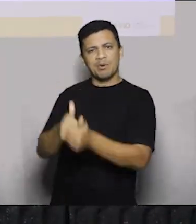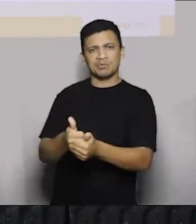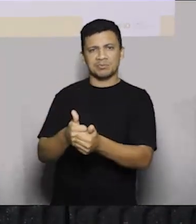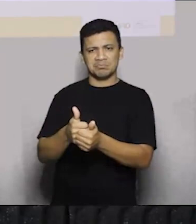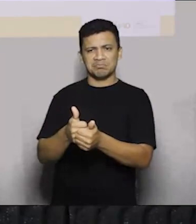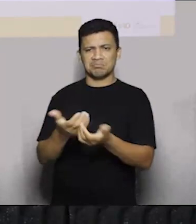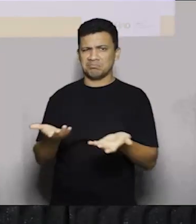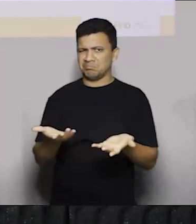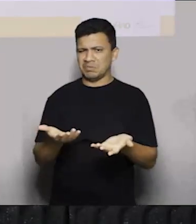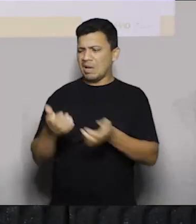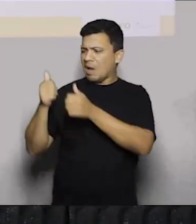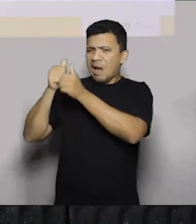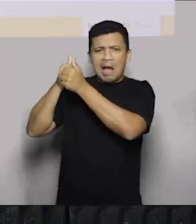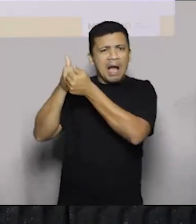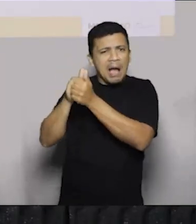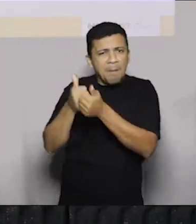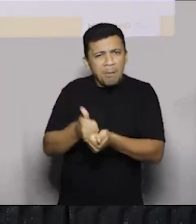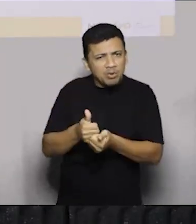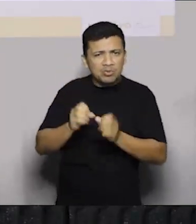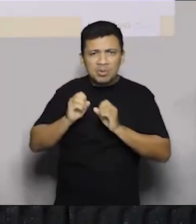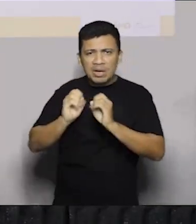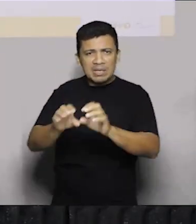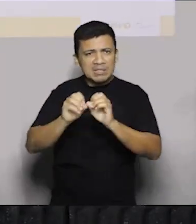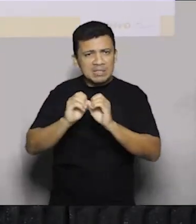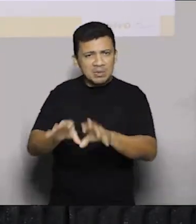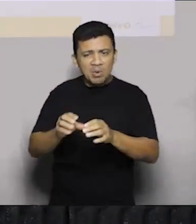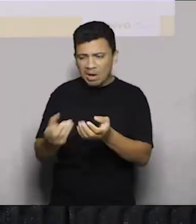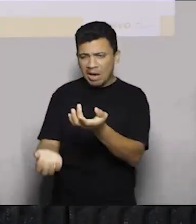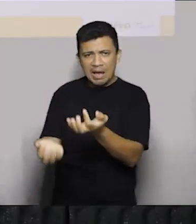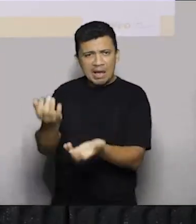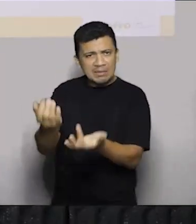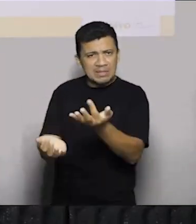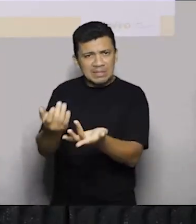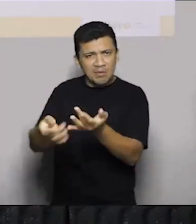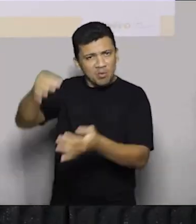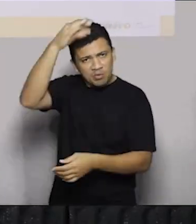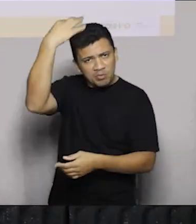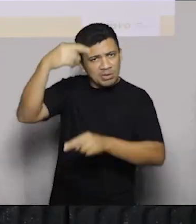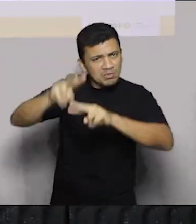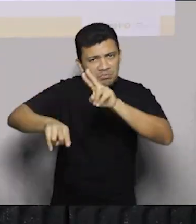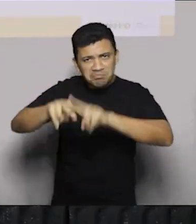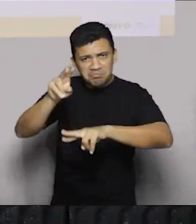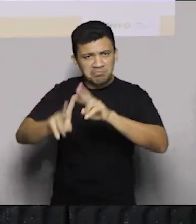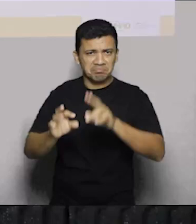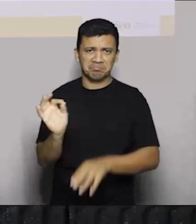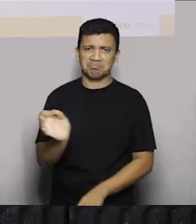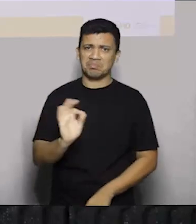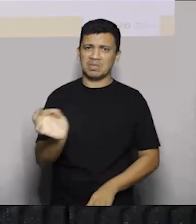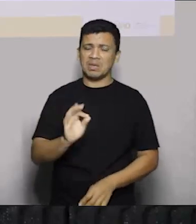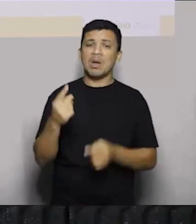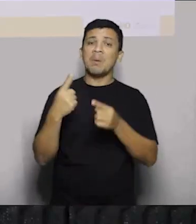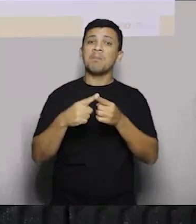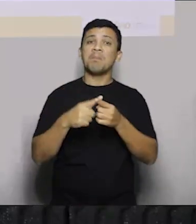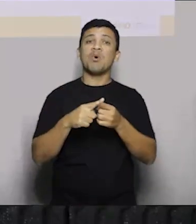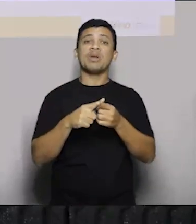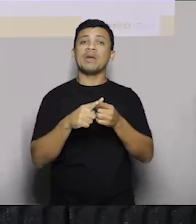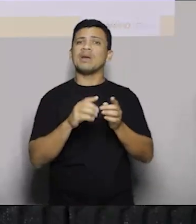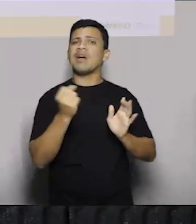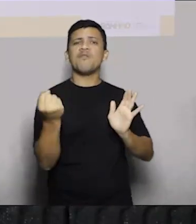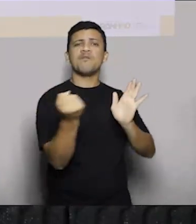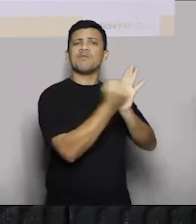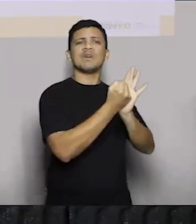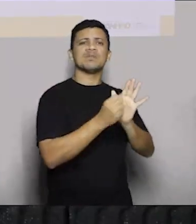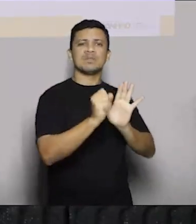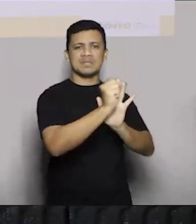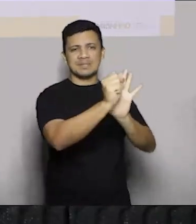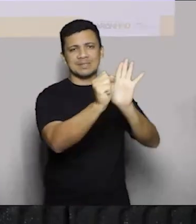apóstolos ensinou que se deva acender fogueiras a São João. Até porque isso foi oficializado somente no século XVI. Então há